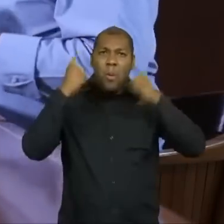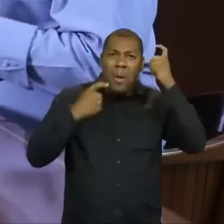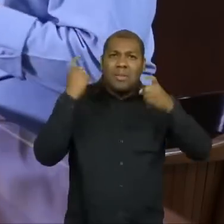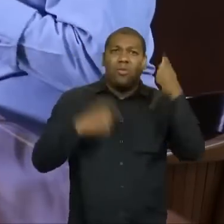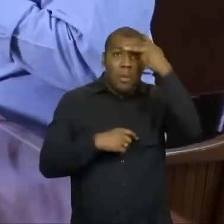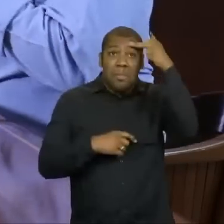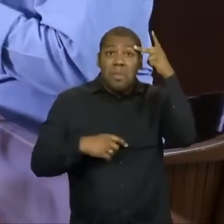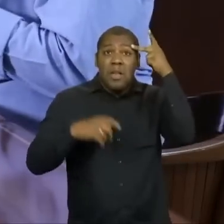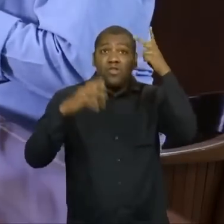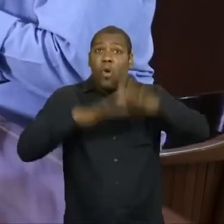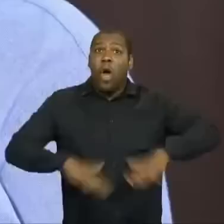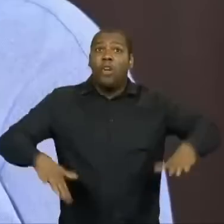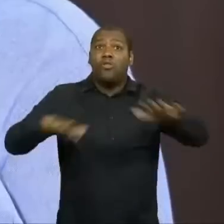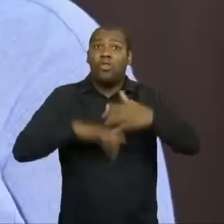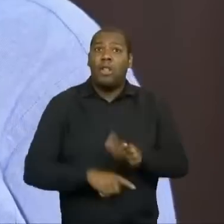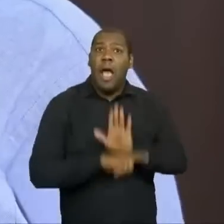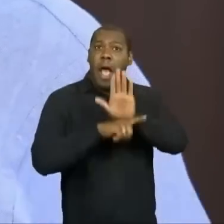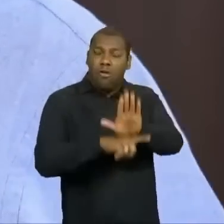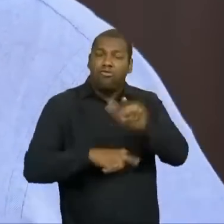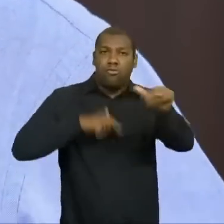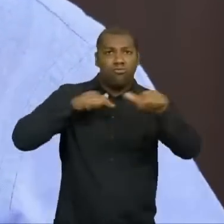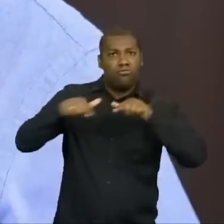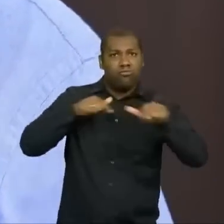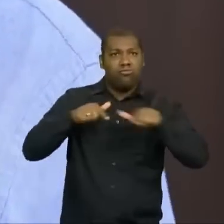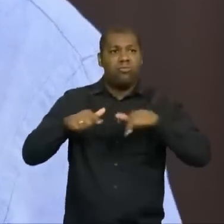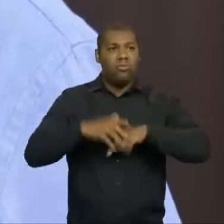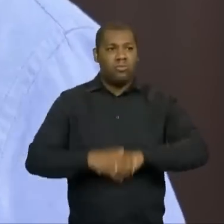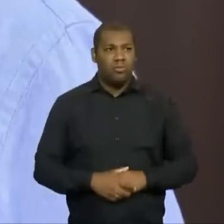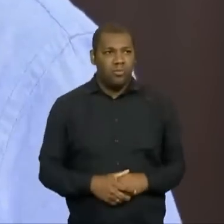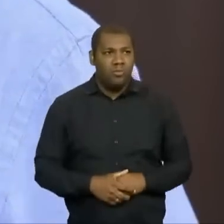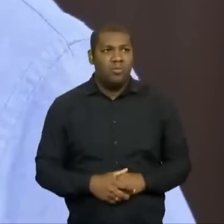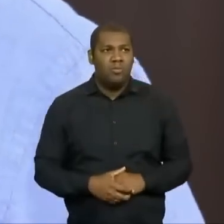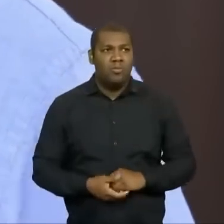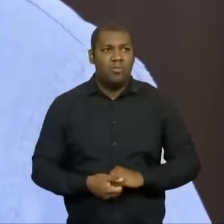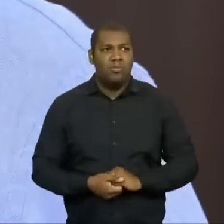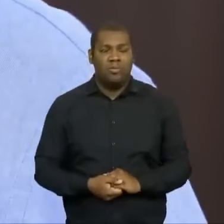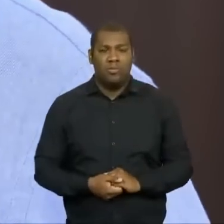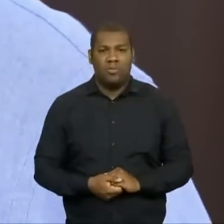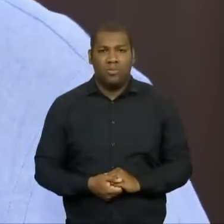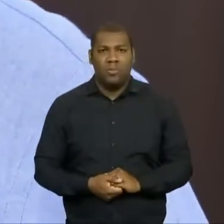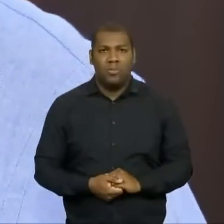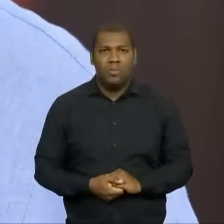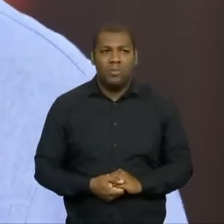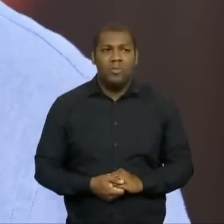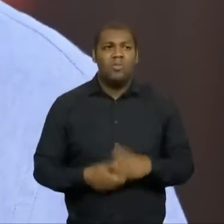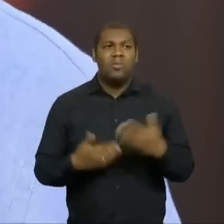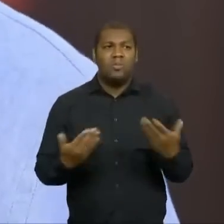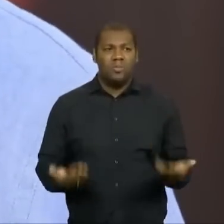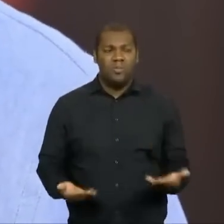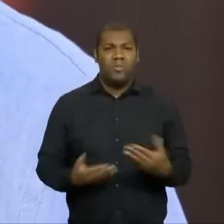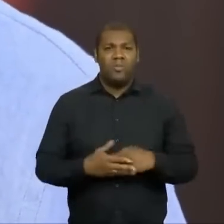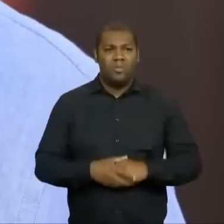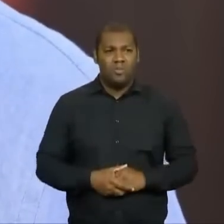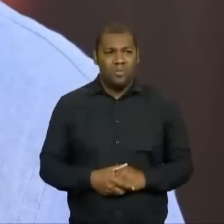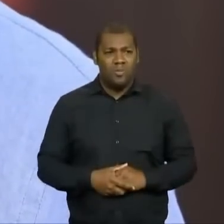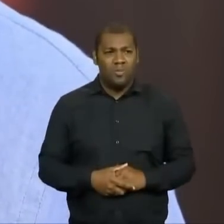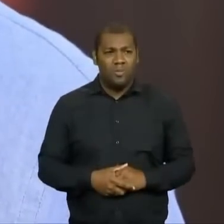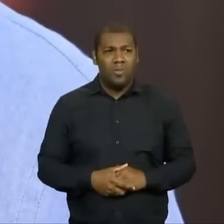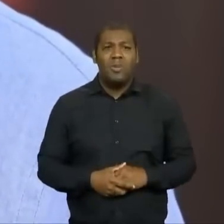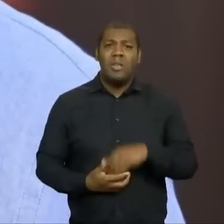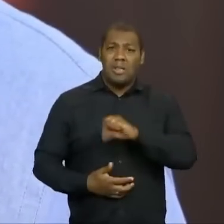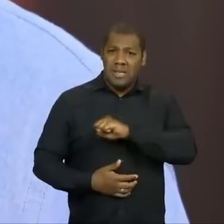mim, o emprego é a coisa mais extraordinária que pode acontecer na vida de um ser humano. O fato de você ter um